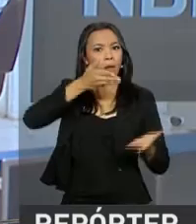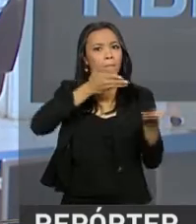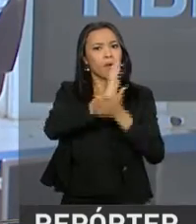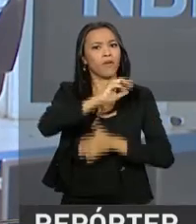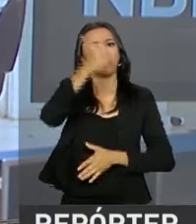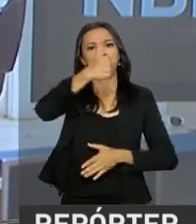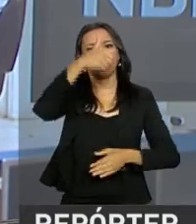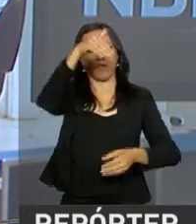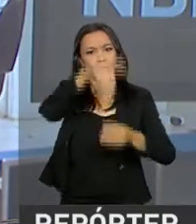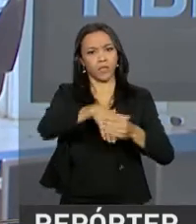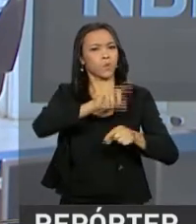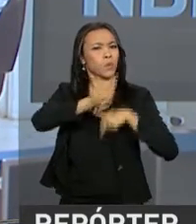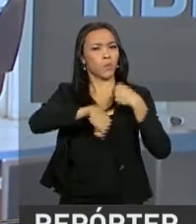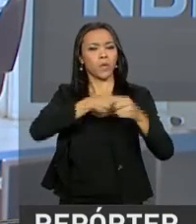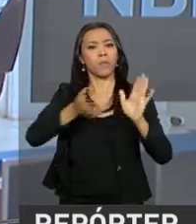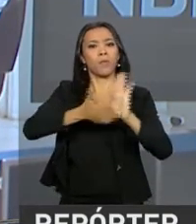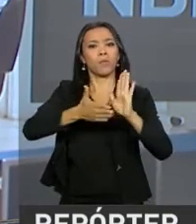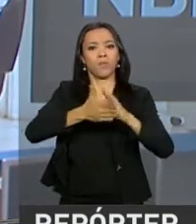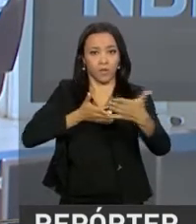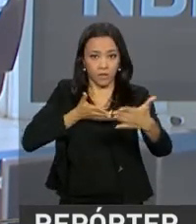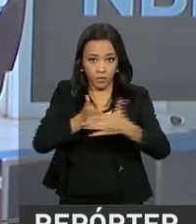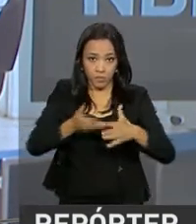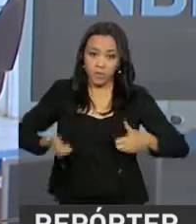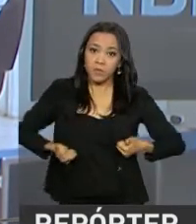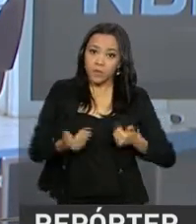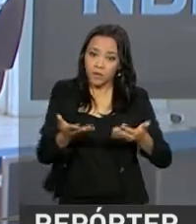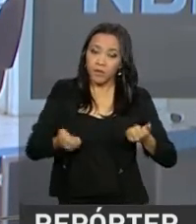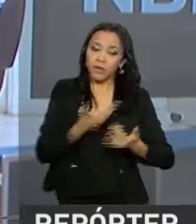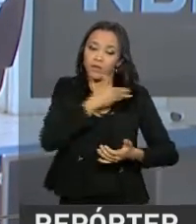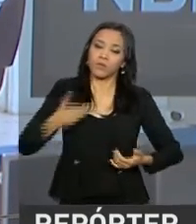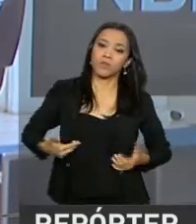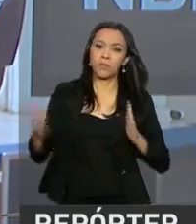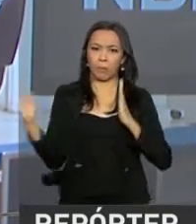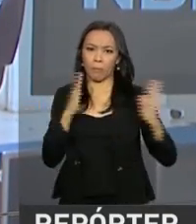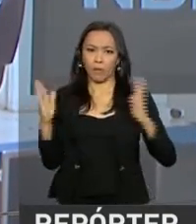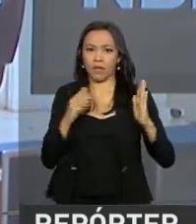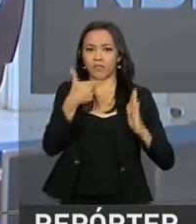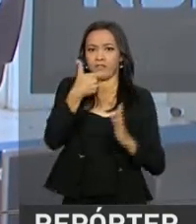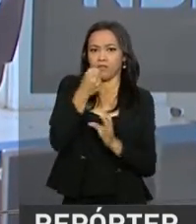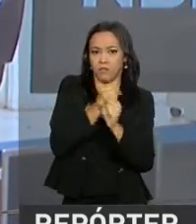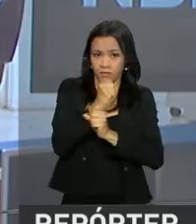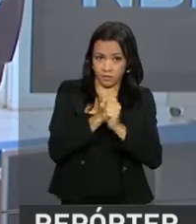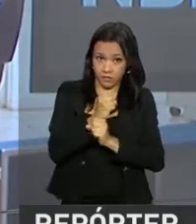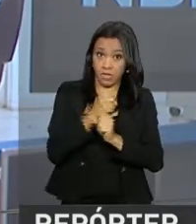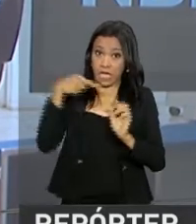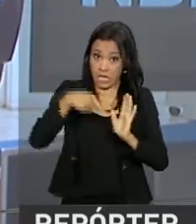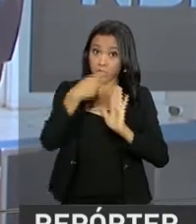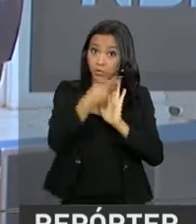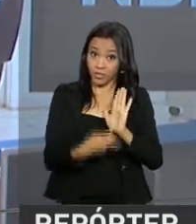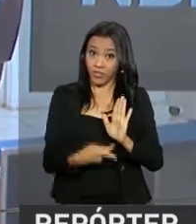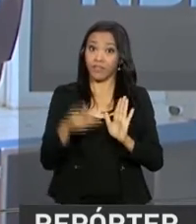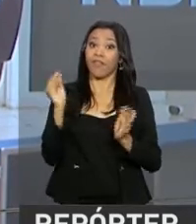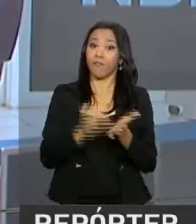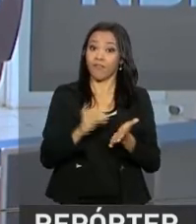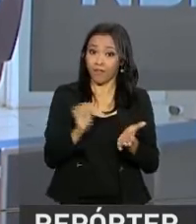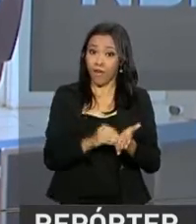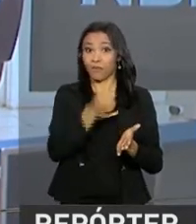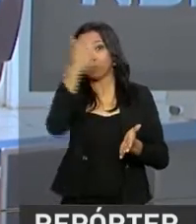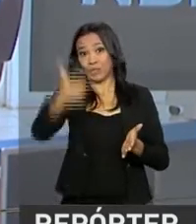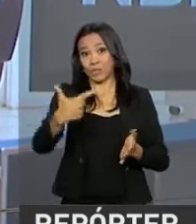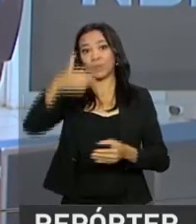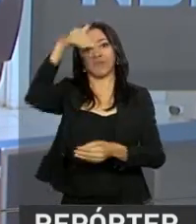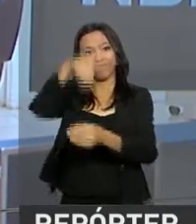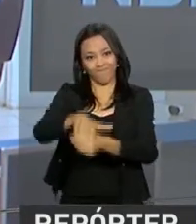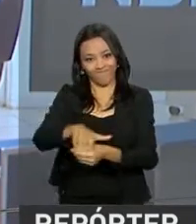a proposta que limita os gastos públicos pelos próximos 20 anos. O projeto ainda terá de passar por um segundo turno de